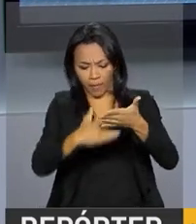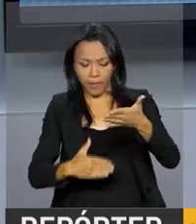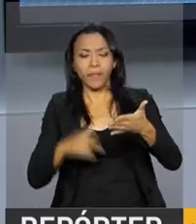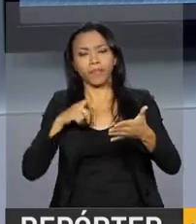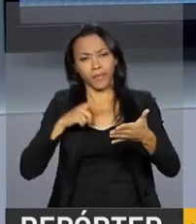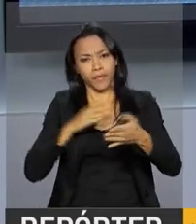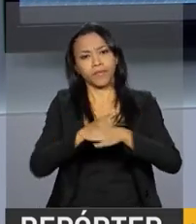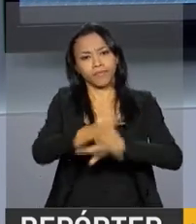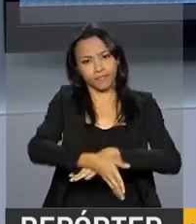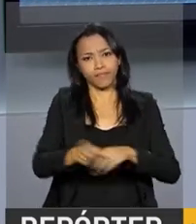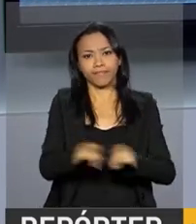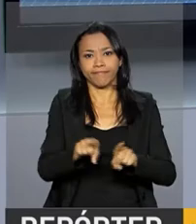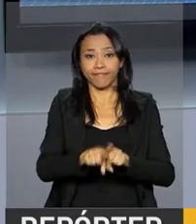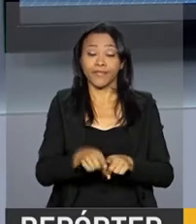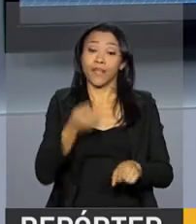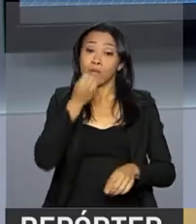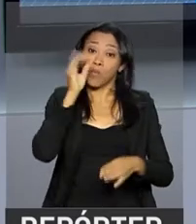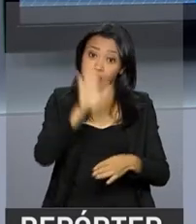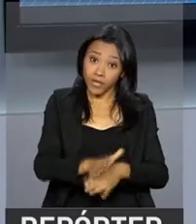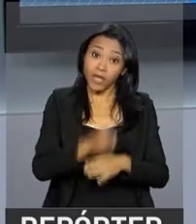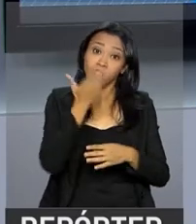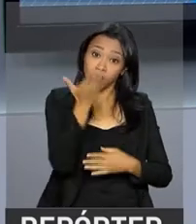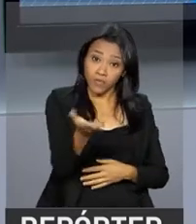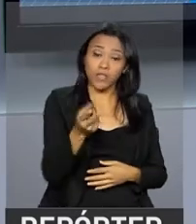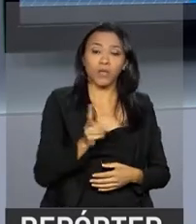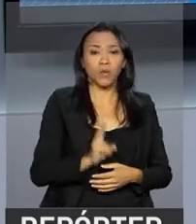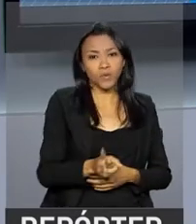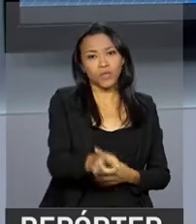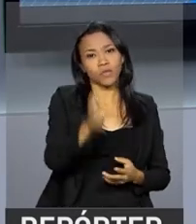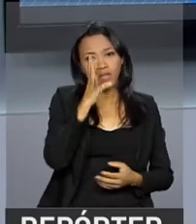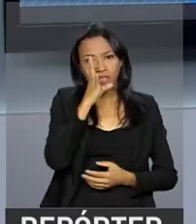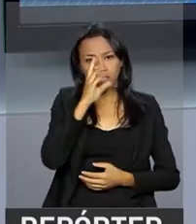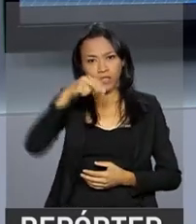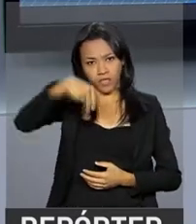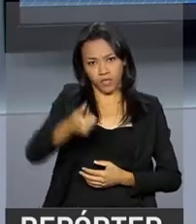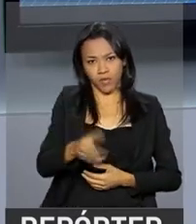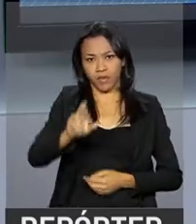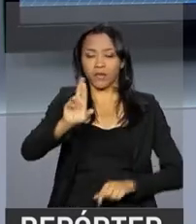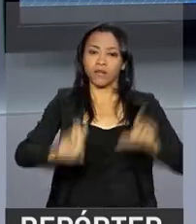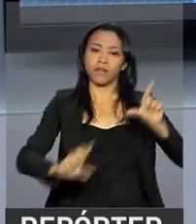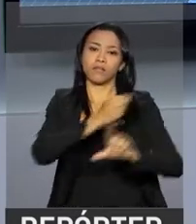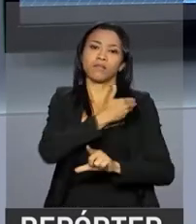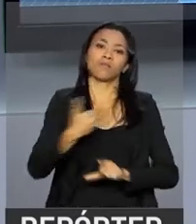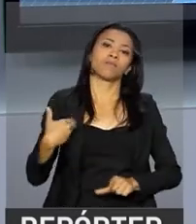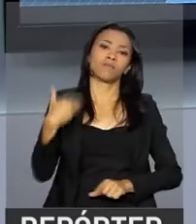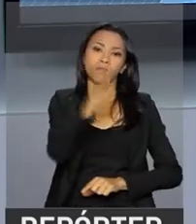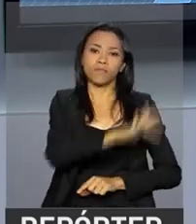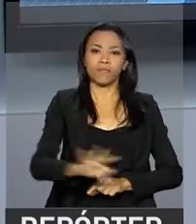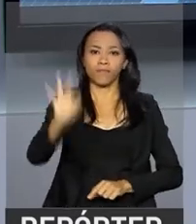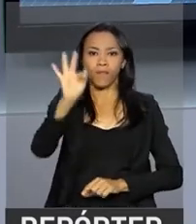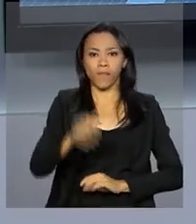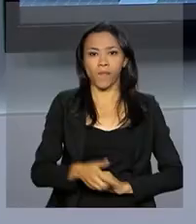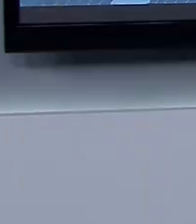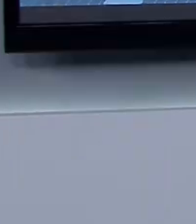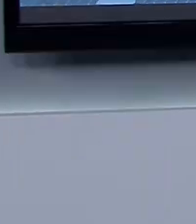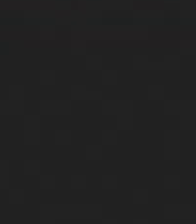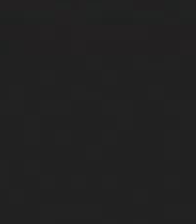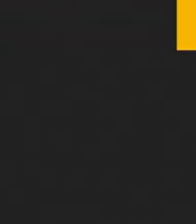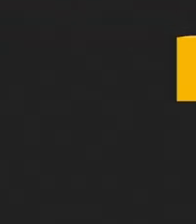nossa página na internet uma boa tarde pra você e continue com a gente na nbr a tv do governo federal